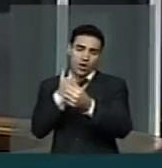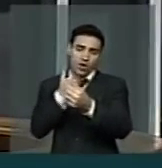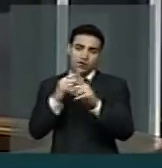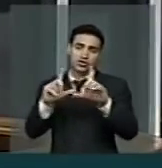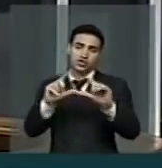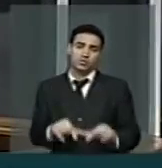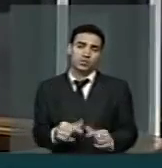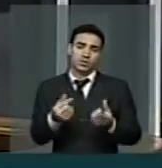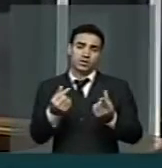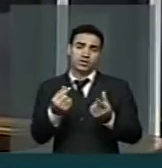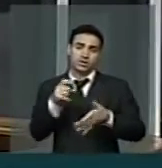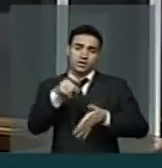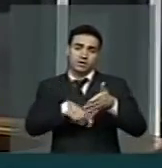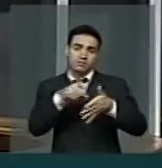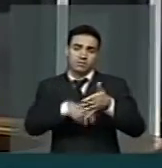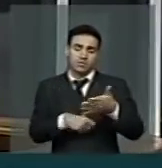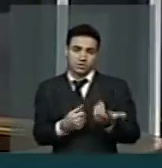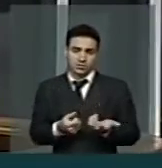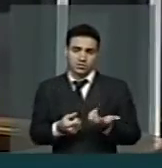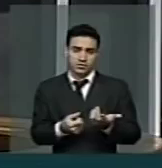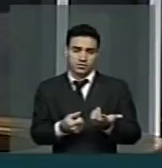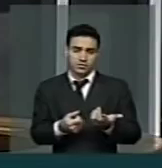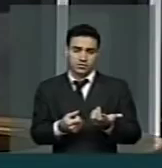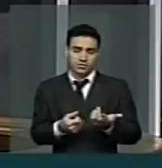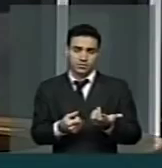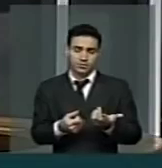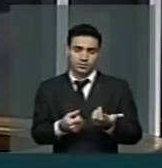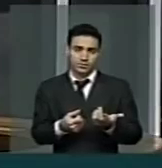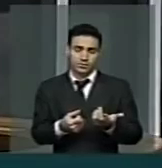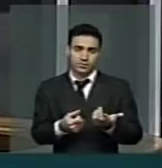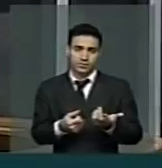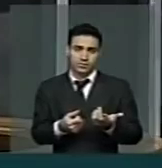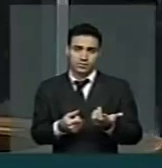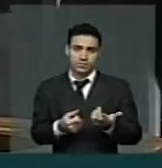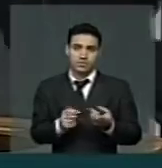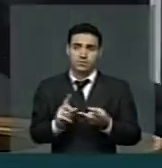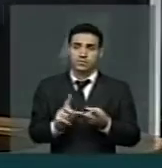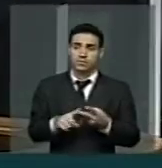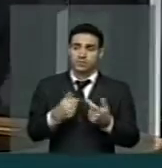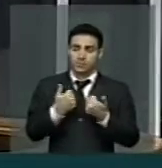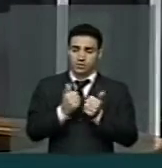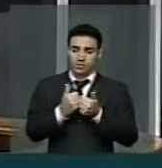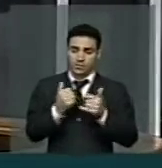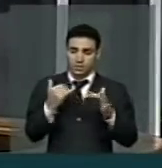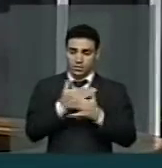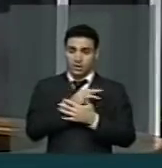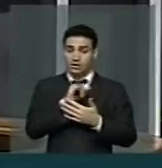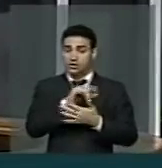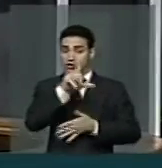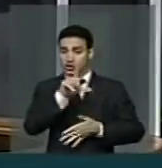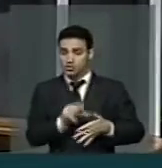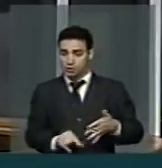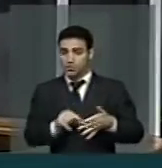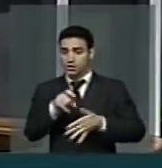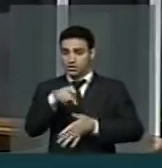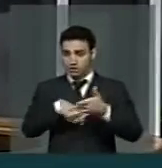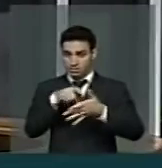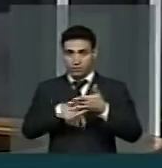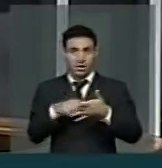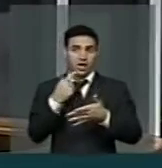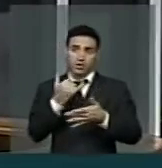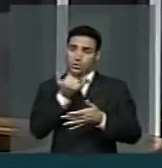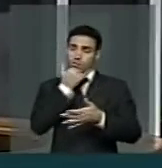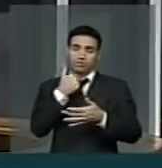A desoneração dos cartéis do transporte público é inadmissível.